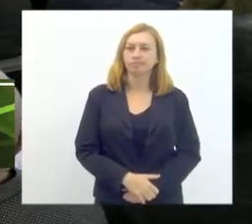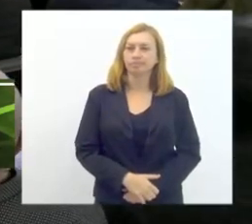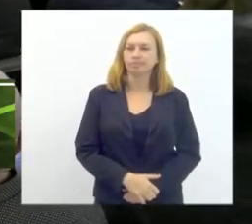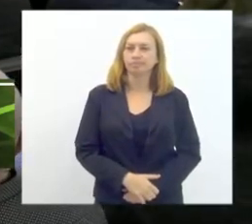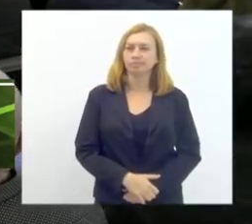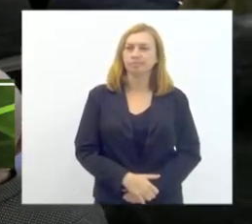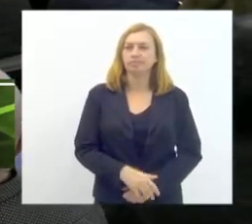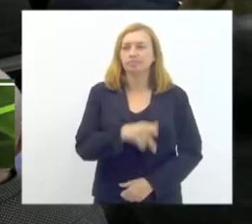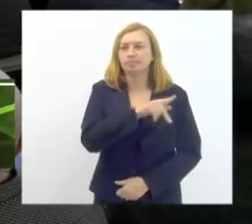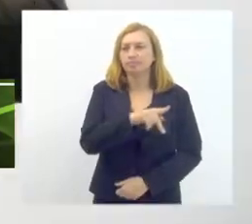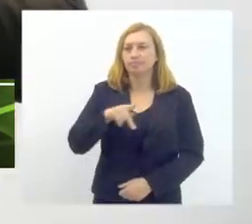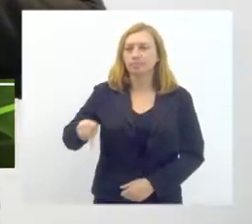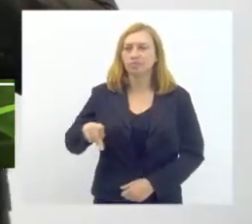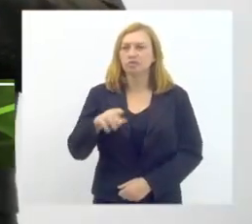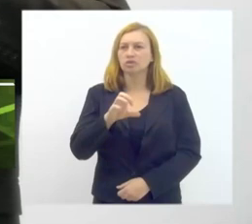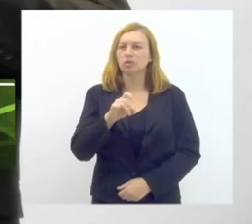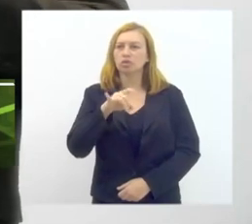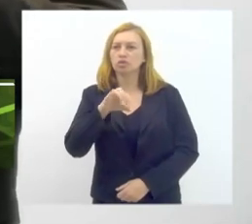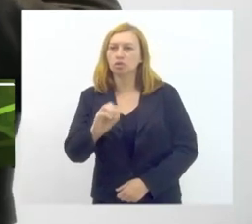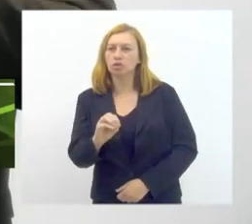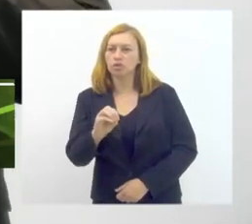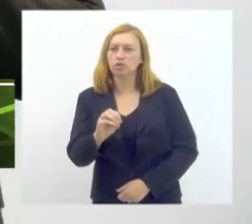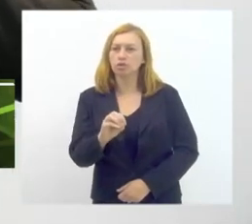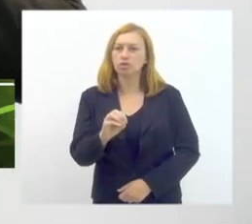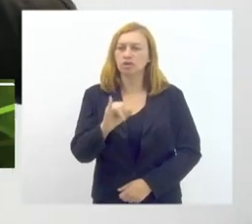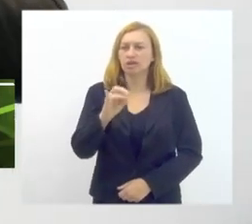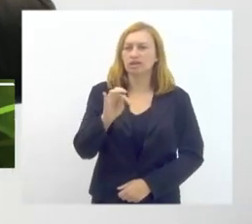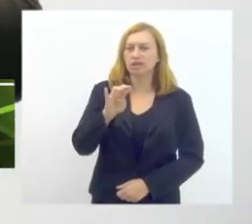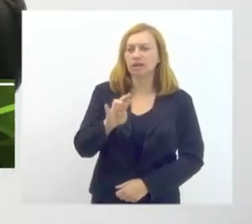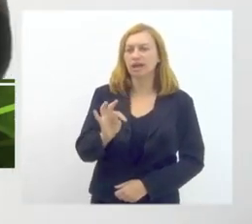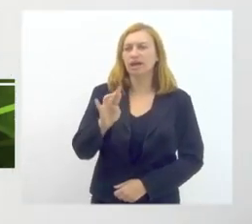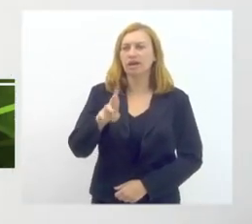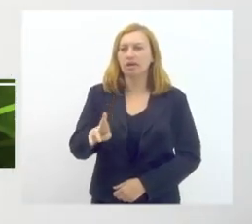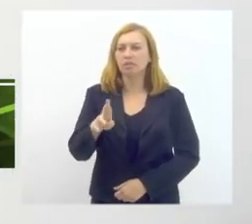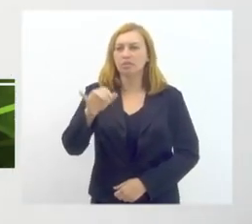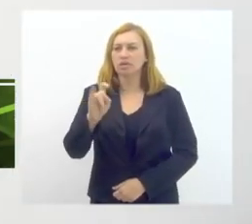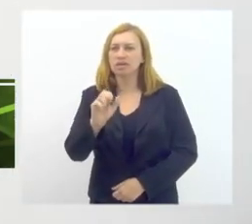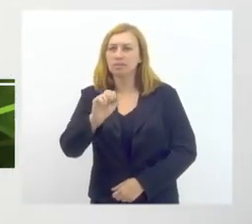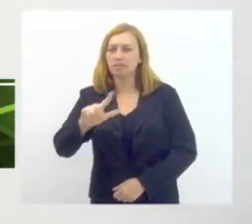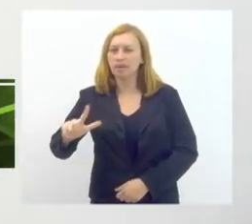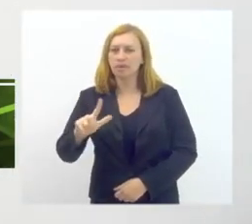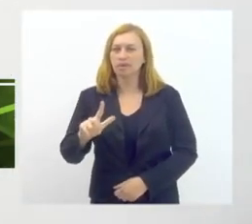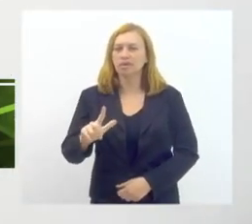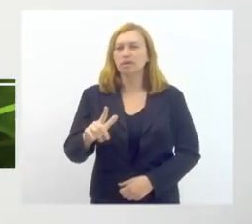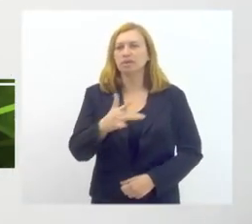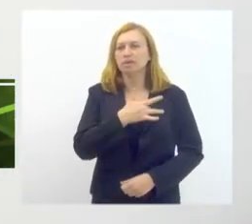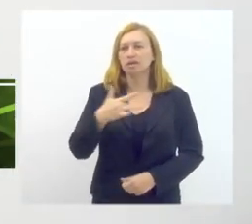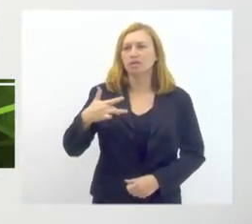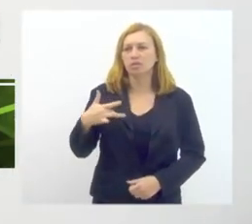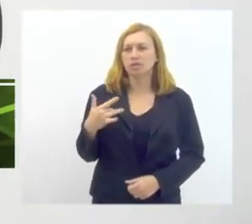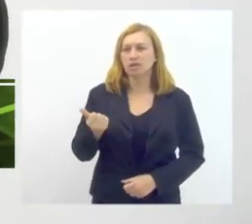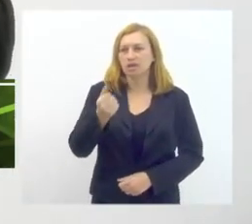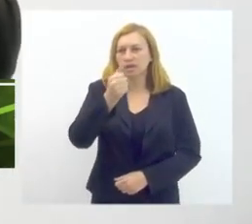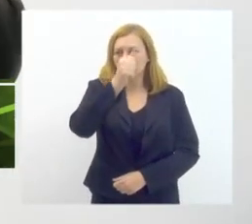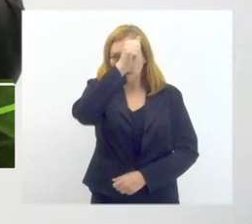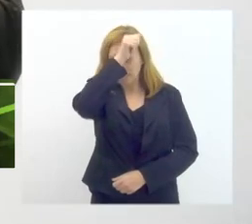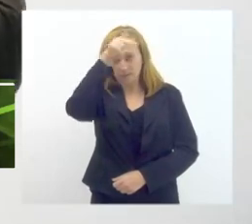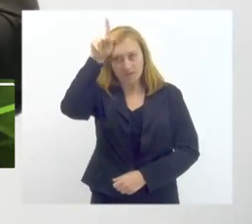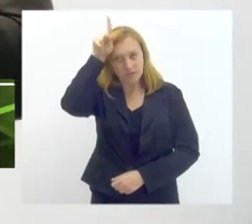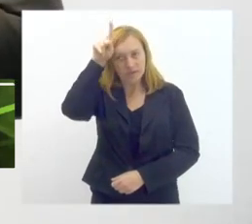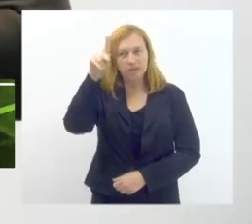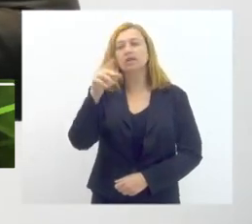A presidente do Consórcio Intermunicipal de Saúde da Baixada Litorânea, a prefeita de Saquarema,